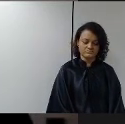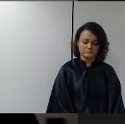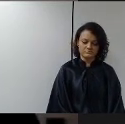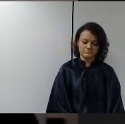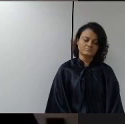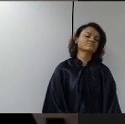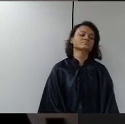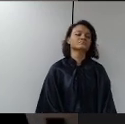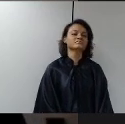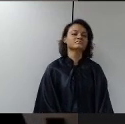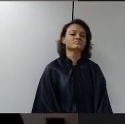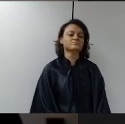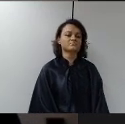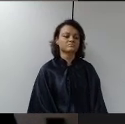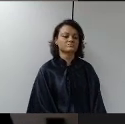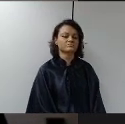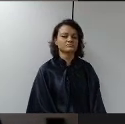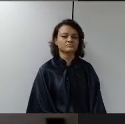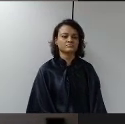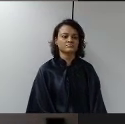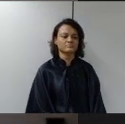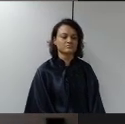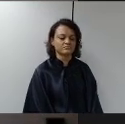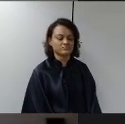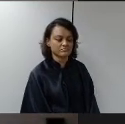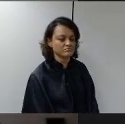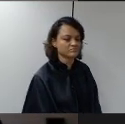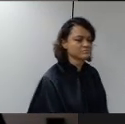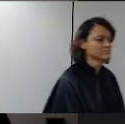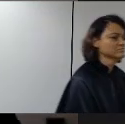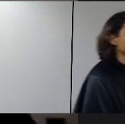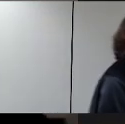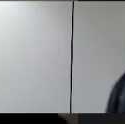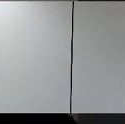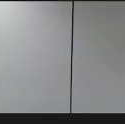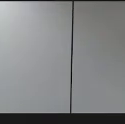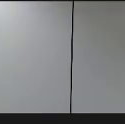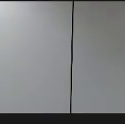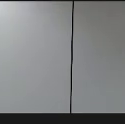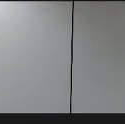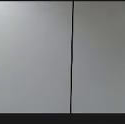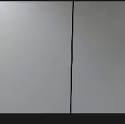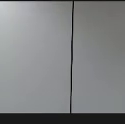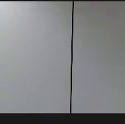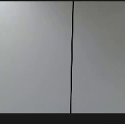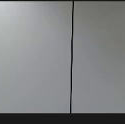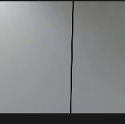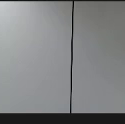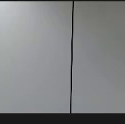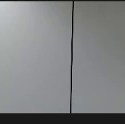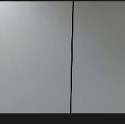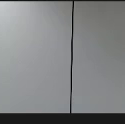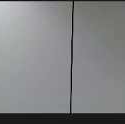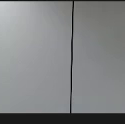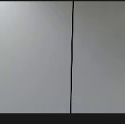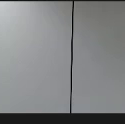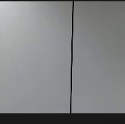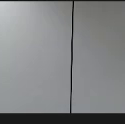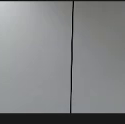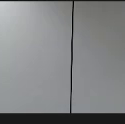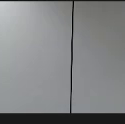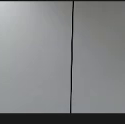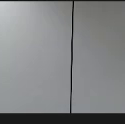fazer. Presidente, senhoras e senhores ministros, senhor subprocurador, senhoras e senhores,